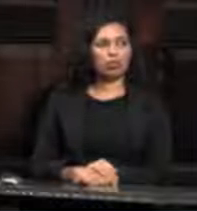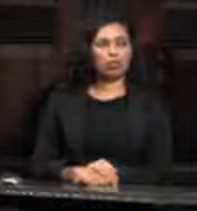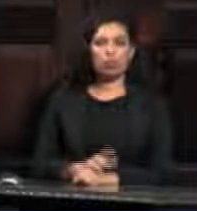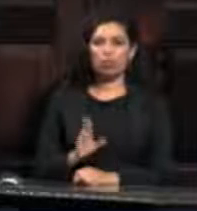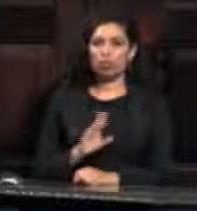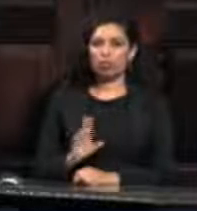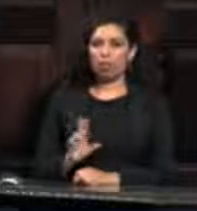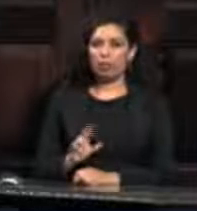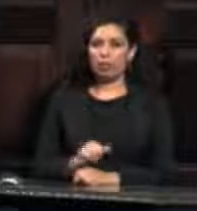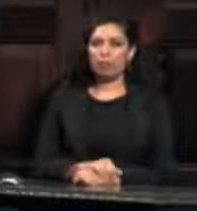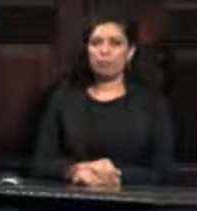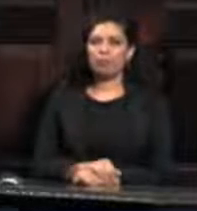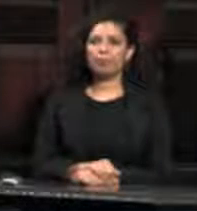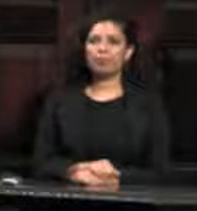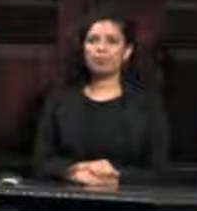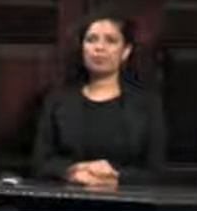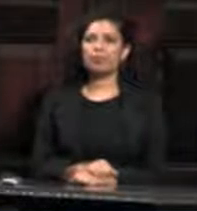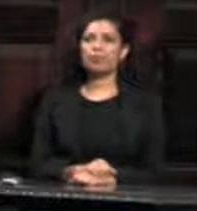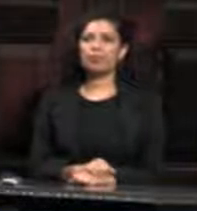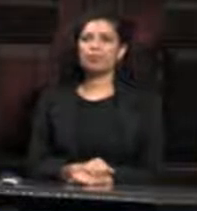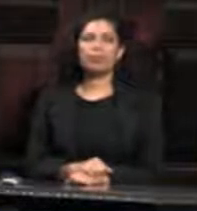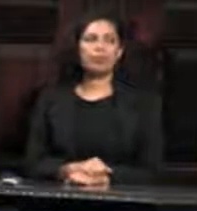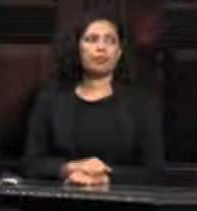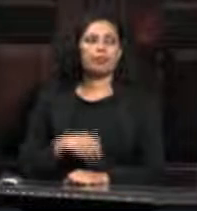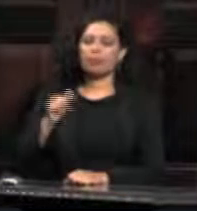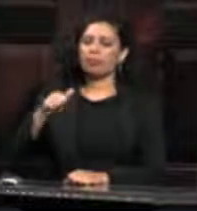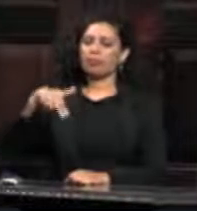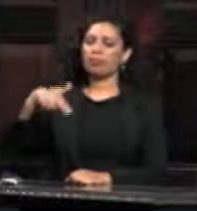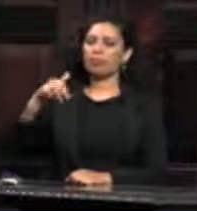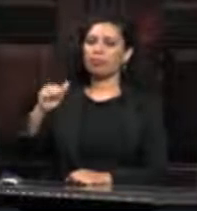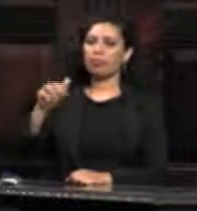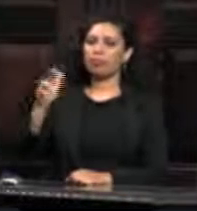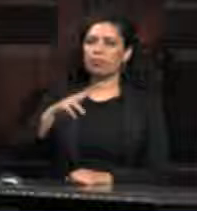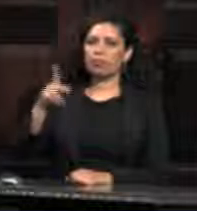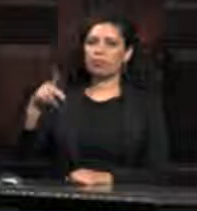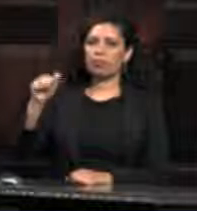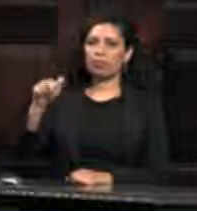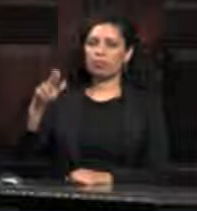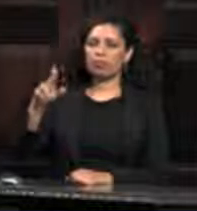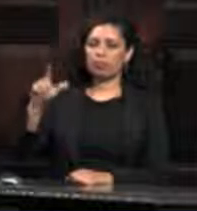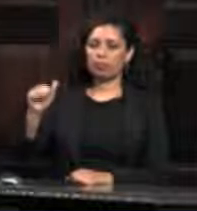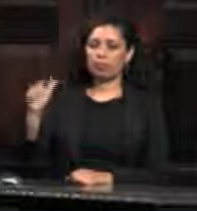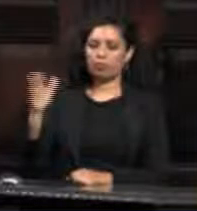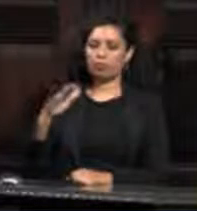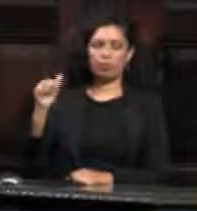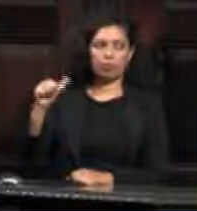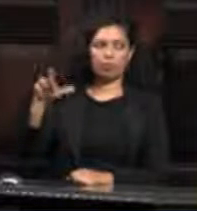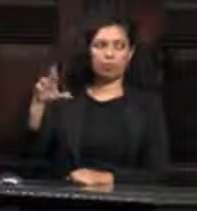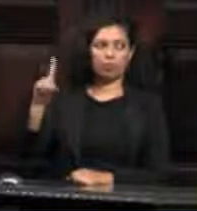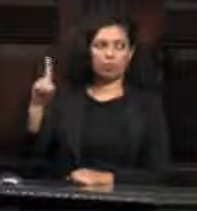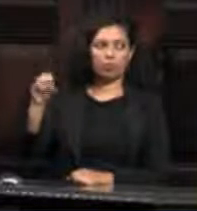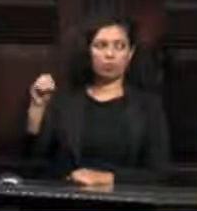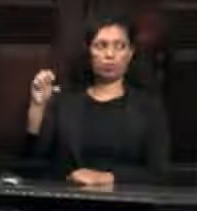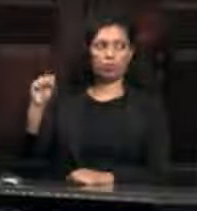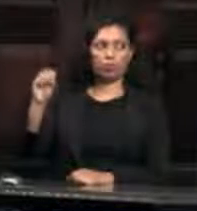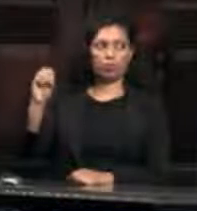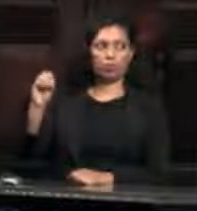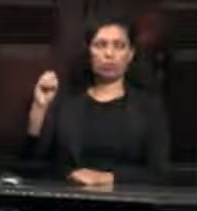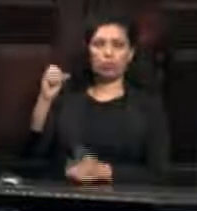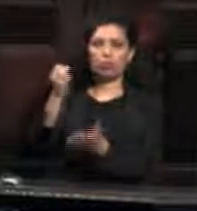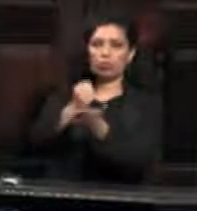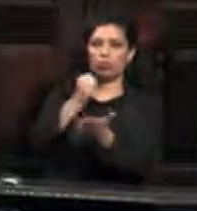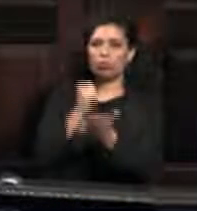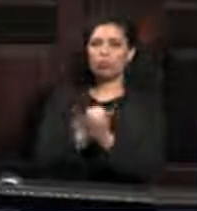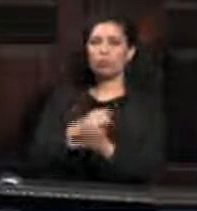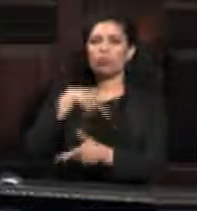permitam ler aqui, para deixar bem claro, Ana Paula Cardoso, que determinou na sua sentença que,